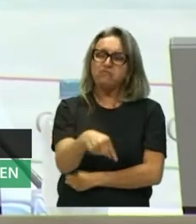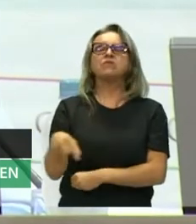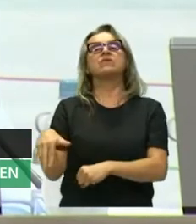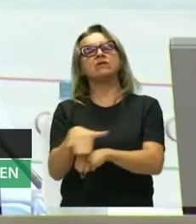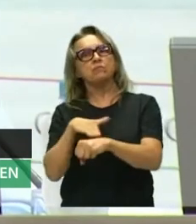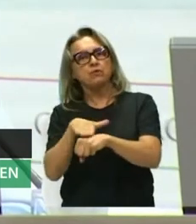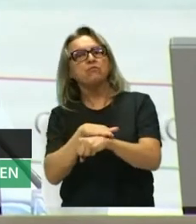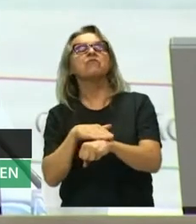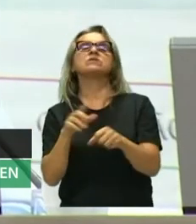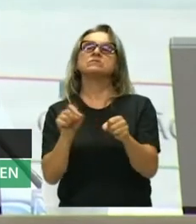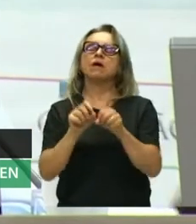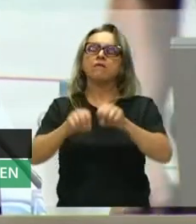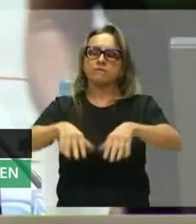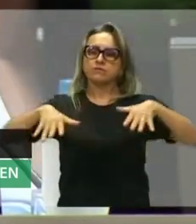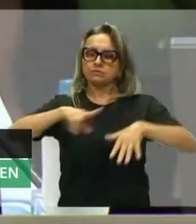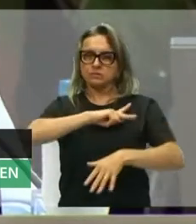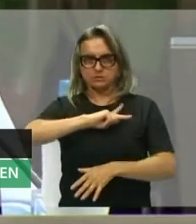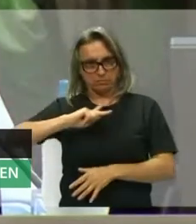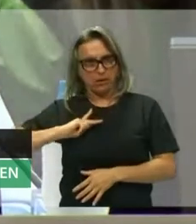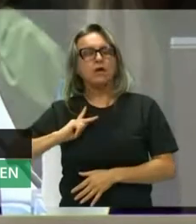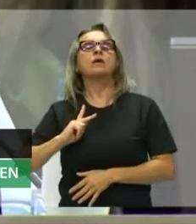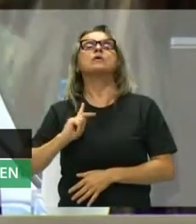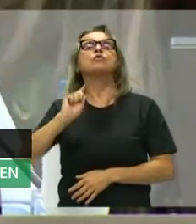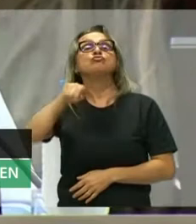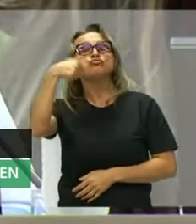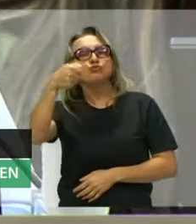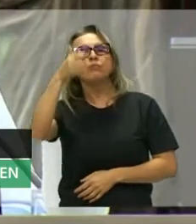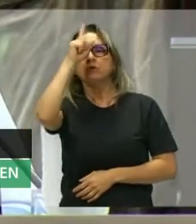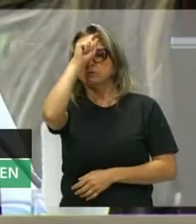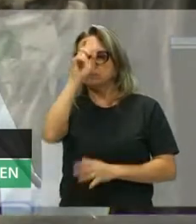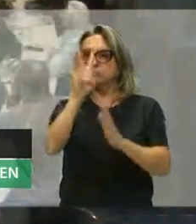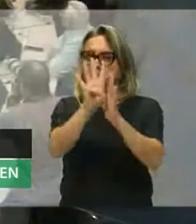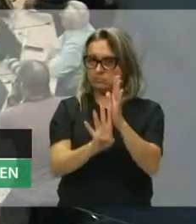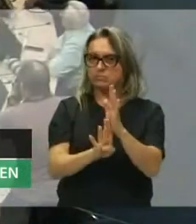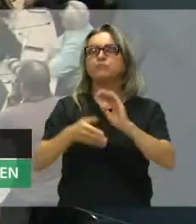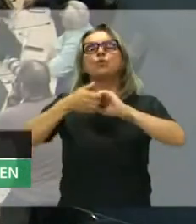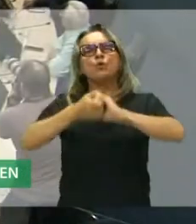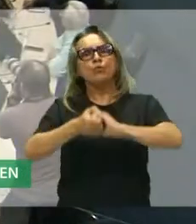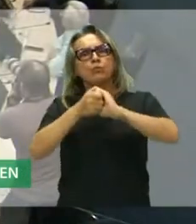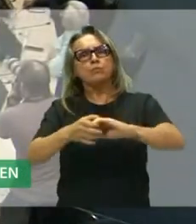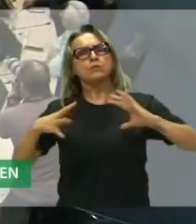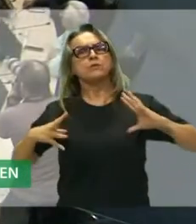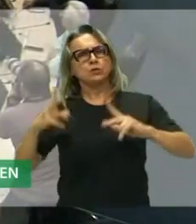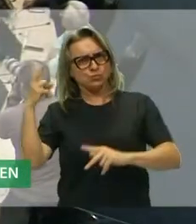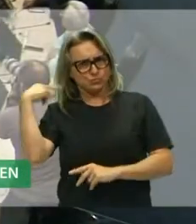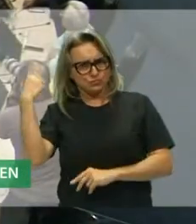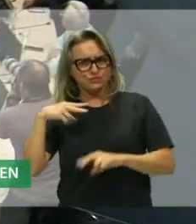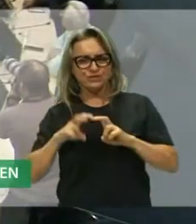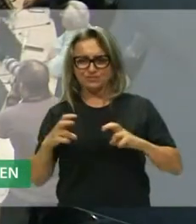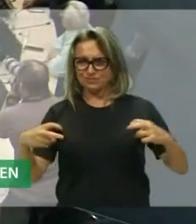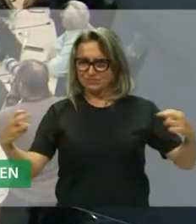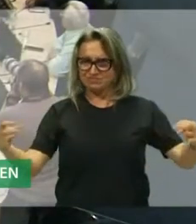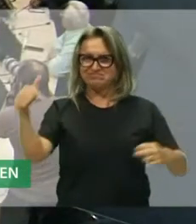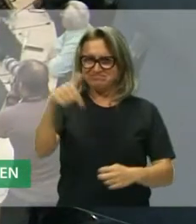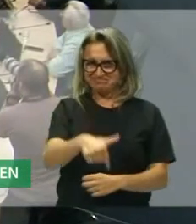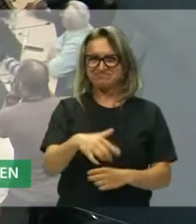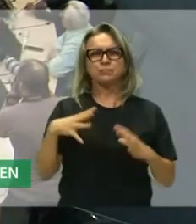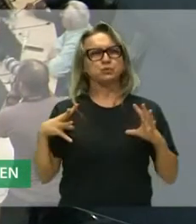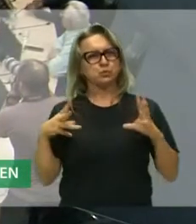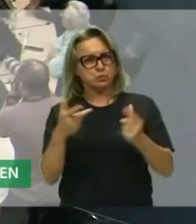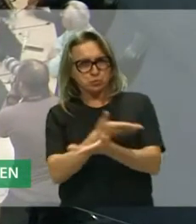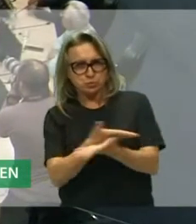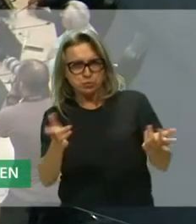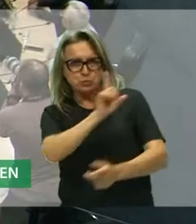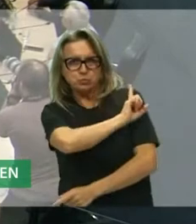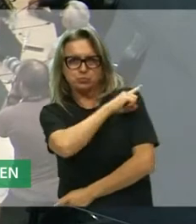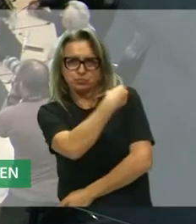Marieta, cumprimentando a deputada Ana, o vereador Rubens, vereador Otto, vereador Beto Cunha, cumprimentando a todas as demais